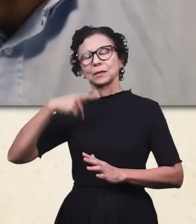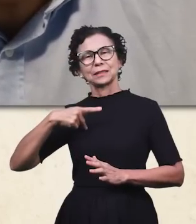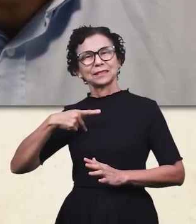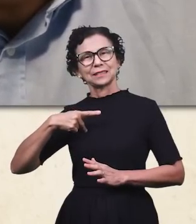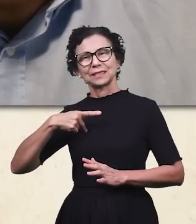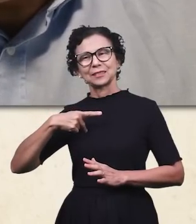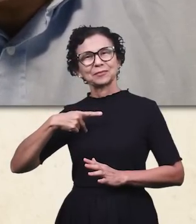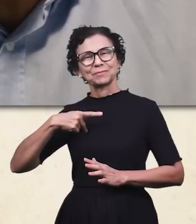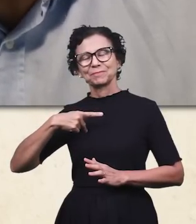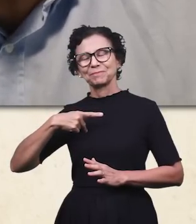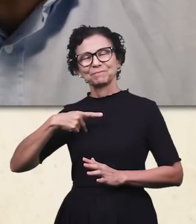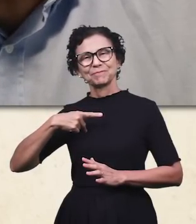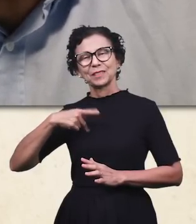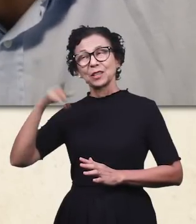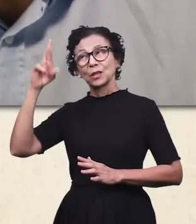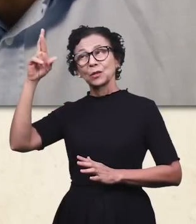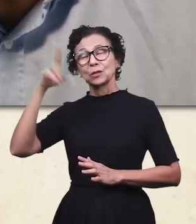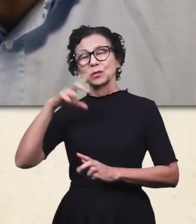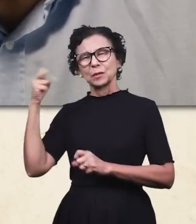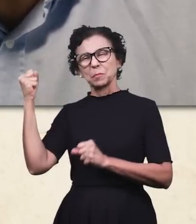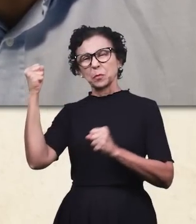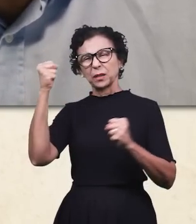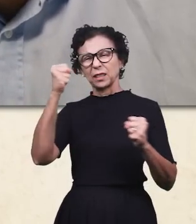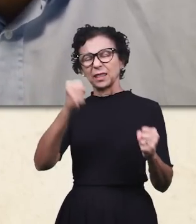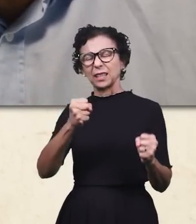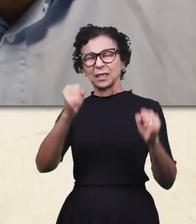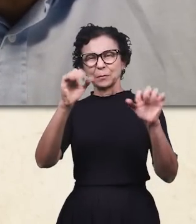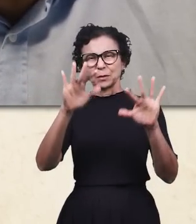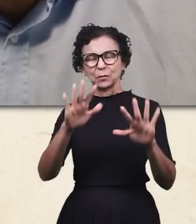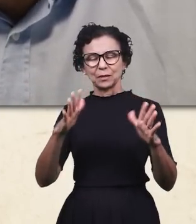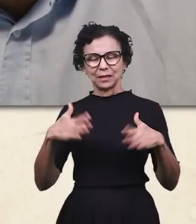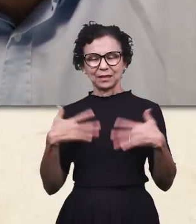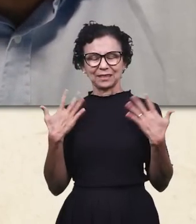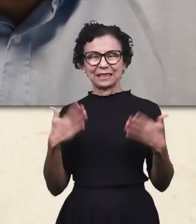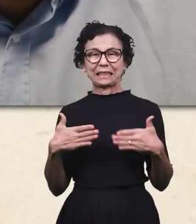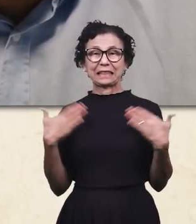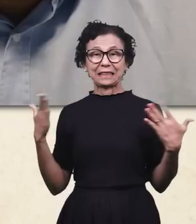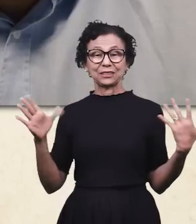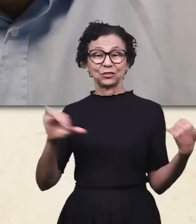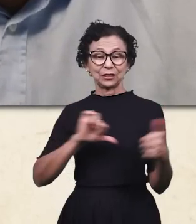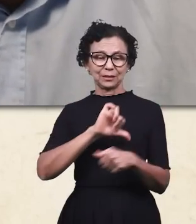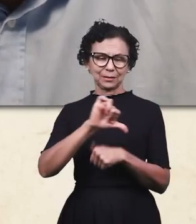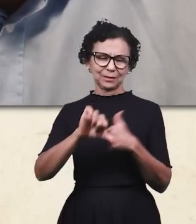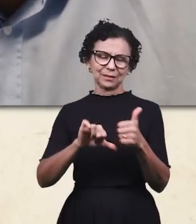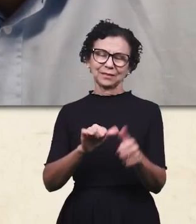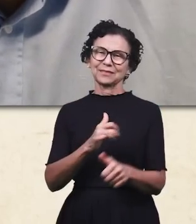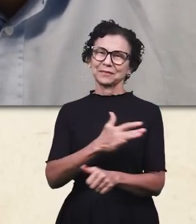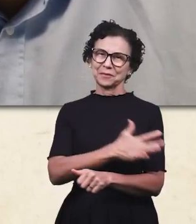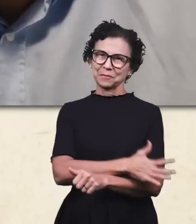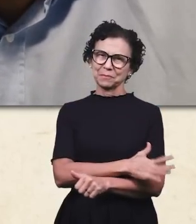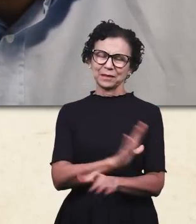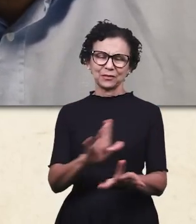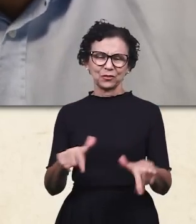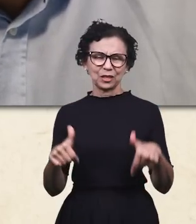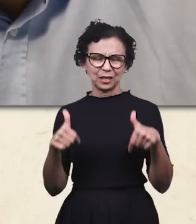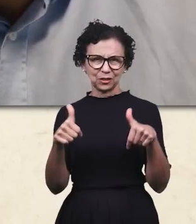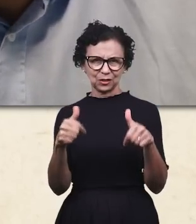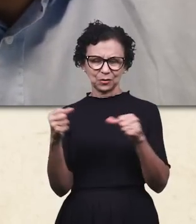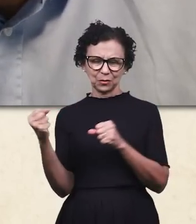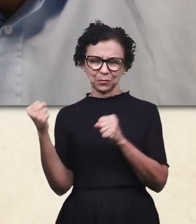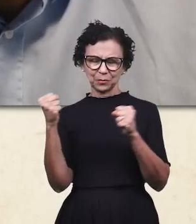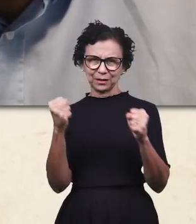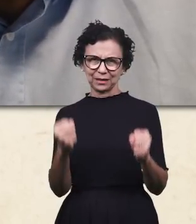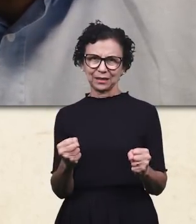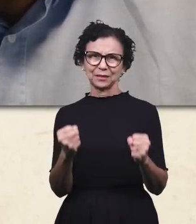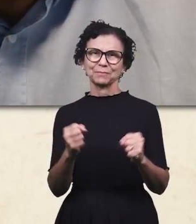homem. O Senhor tem esse poder de nos abençoar, de nos alegrar, de transformar as nossas vidas, de operar